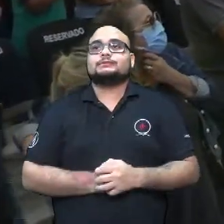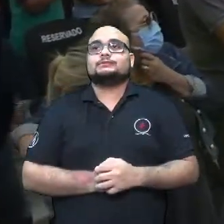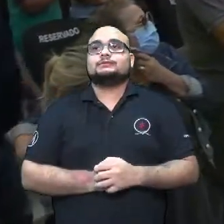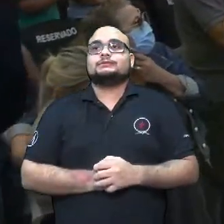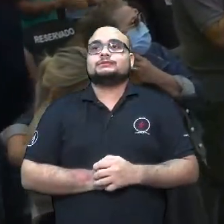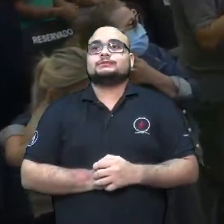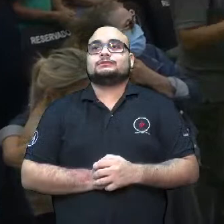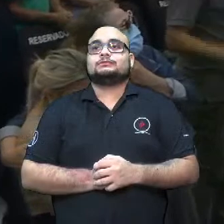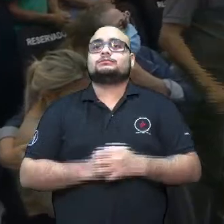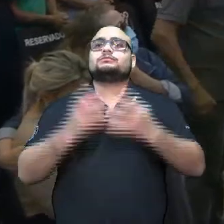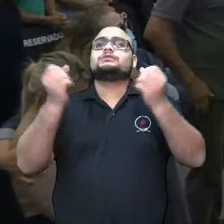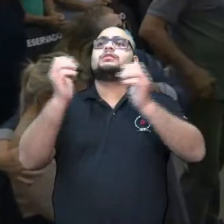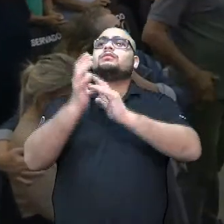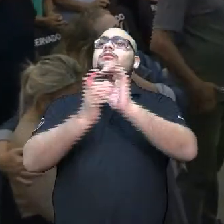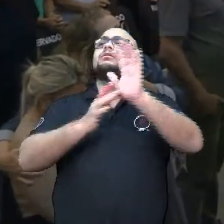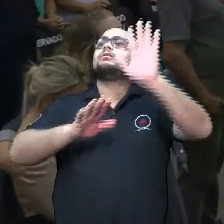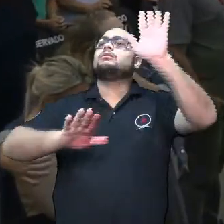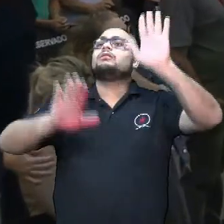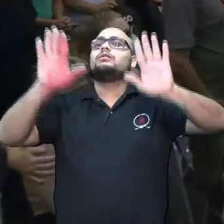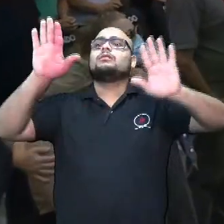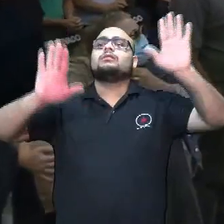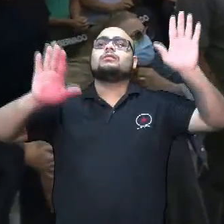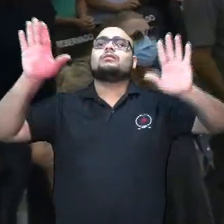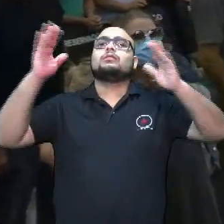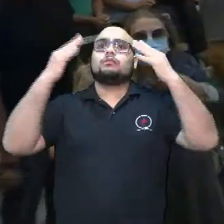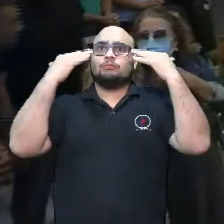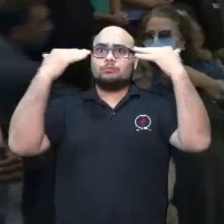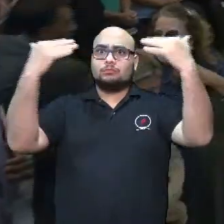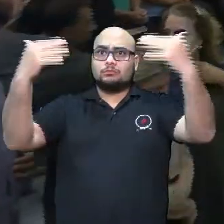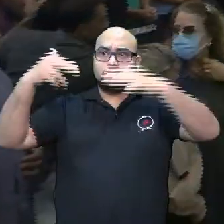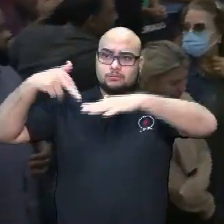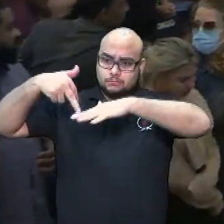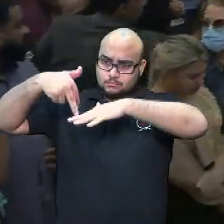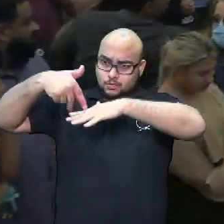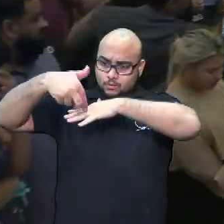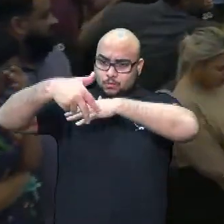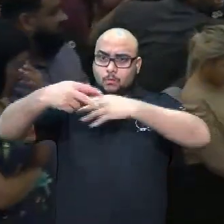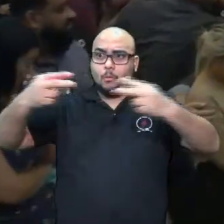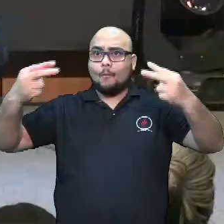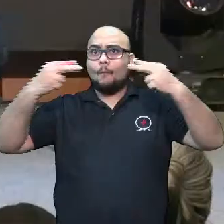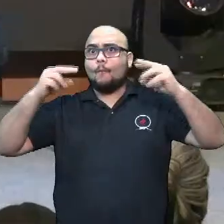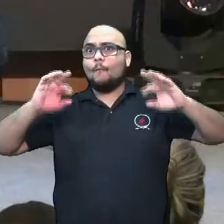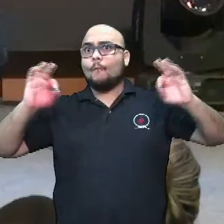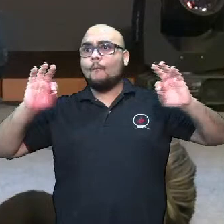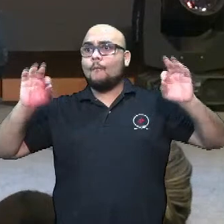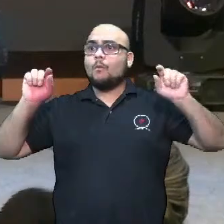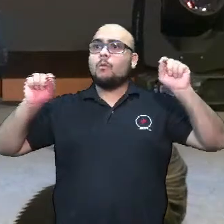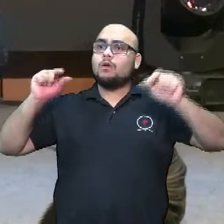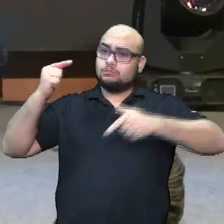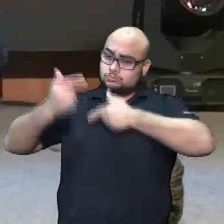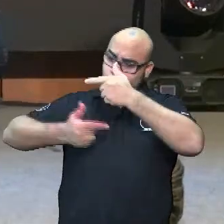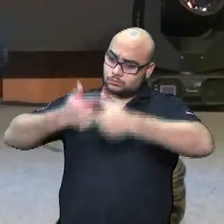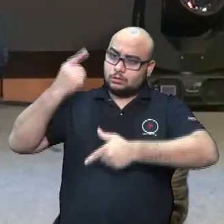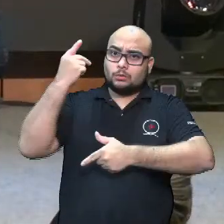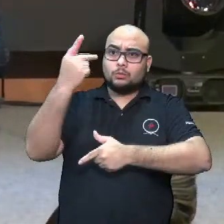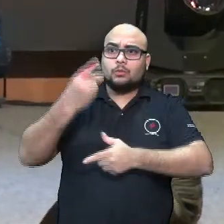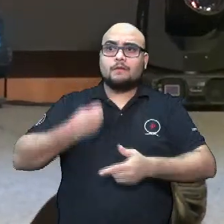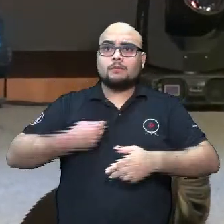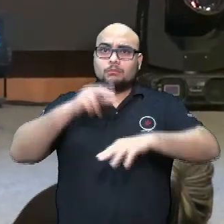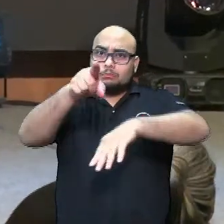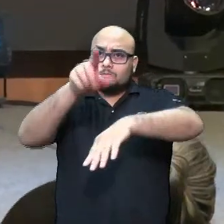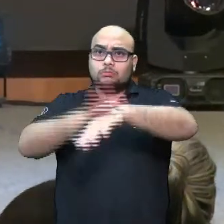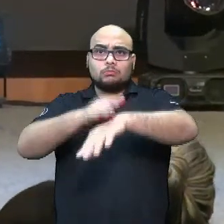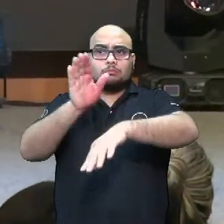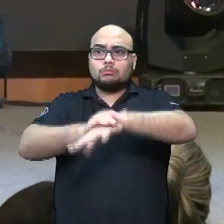Por que você está aí em cima? Você não ouviu? Tem uma obra na sua vida. É você. Você